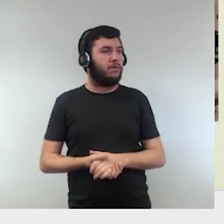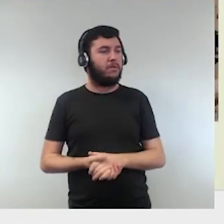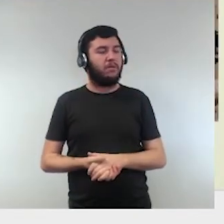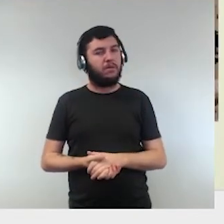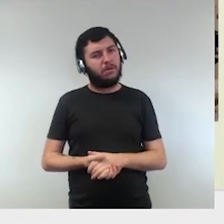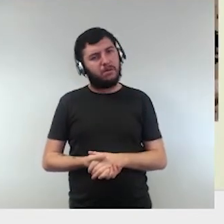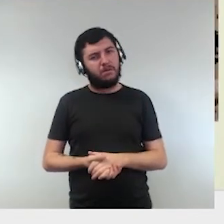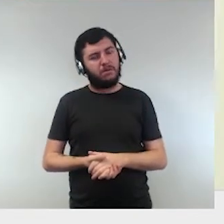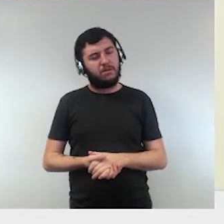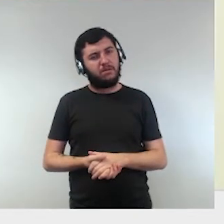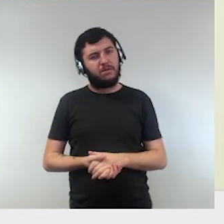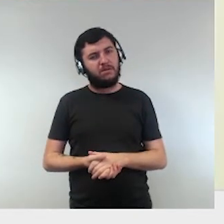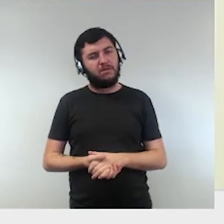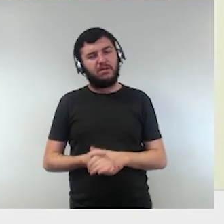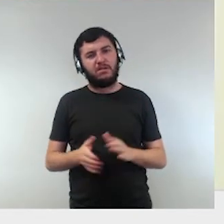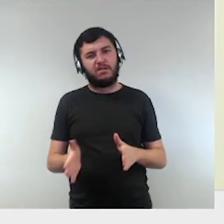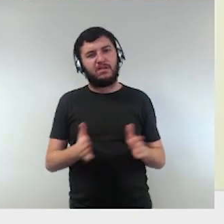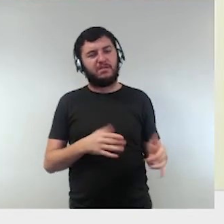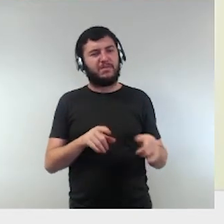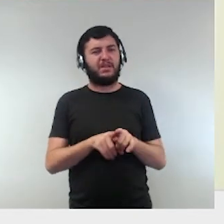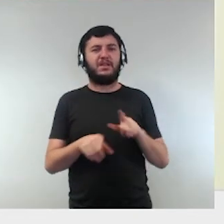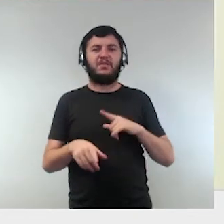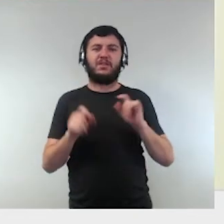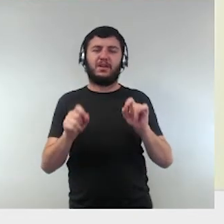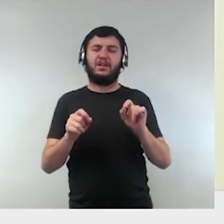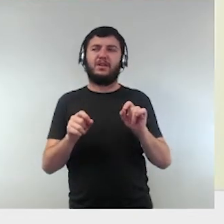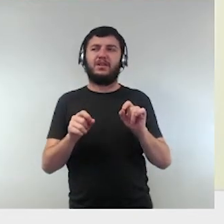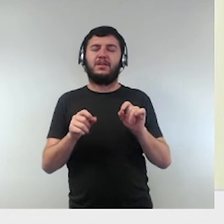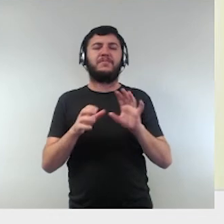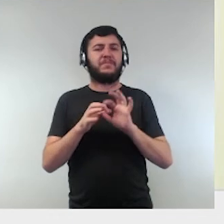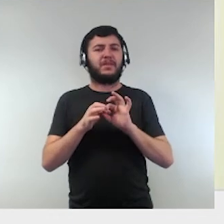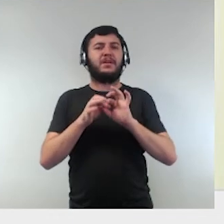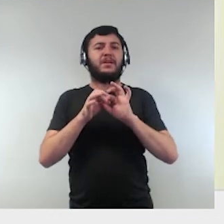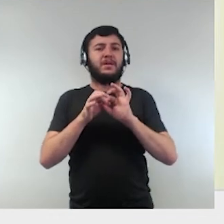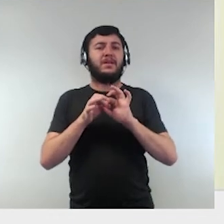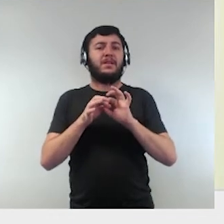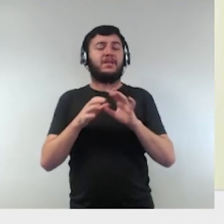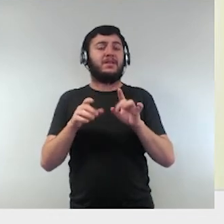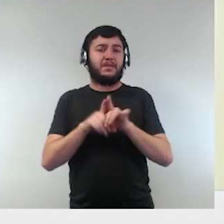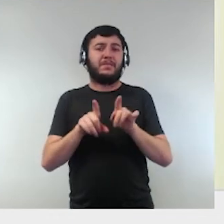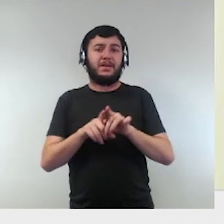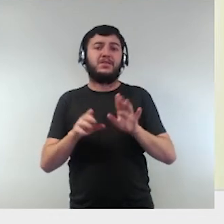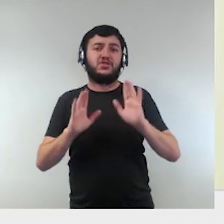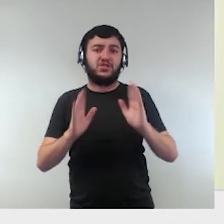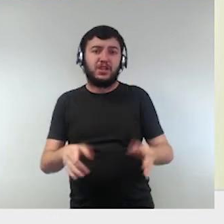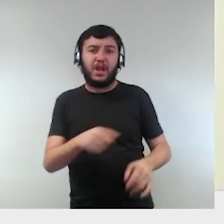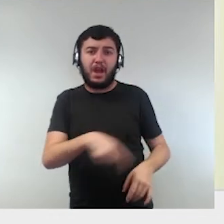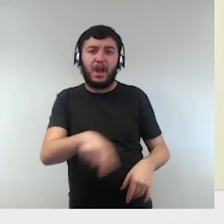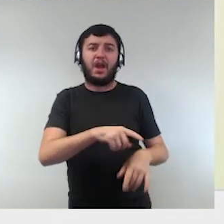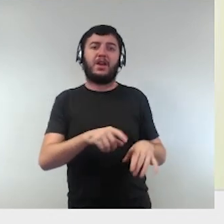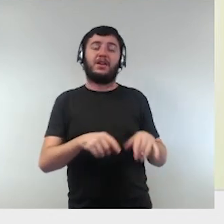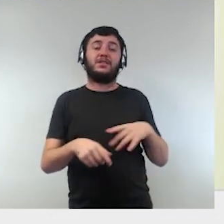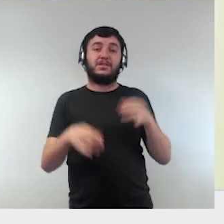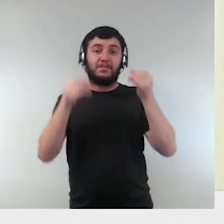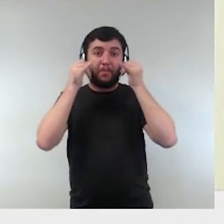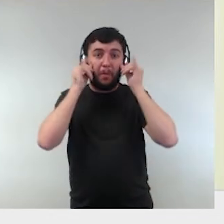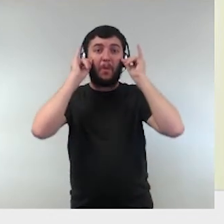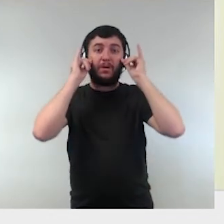ruminar, liberdade de dor, sofrimento, ferimento com cortisol. Esses são liberdades que